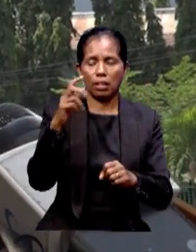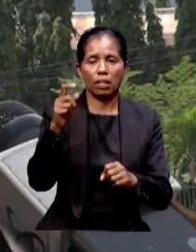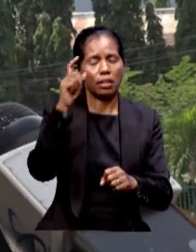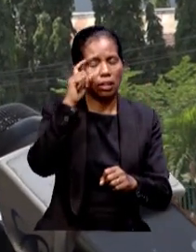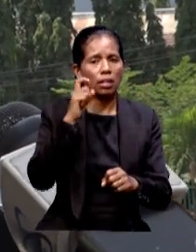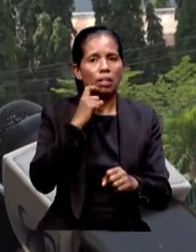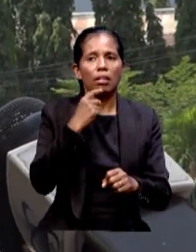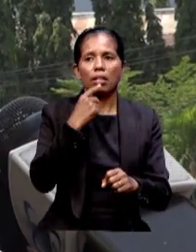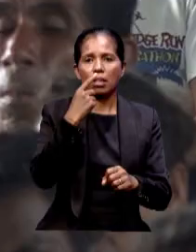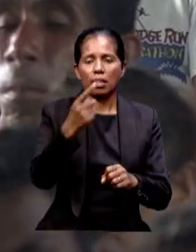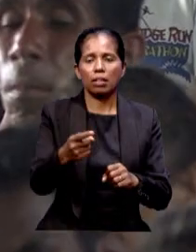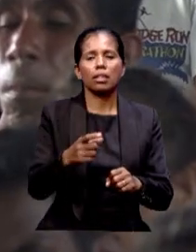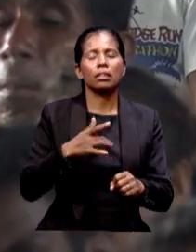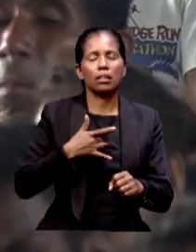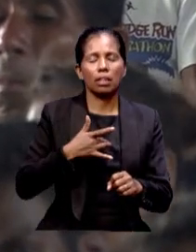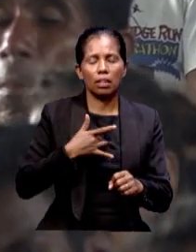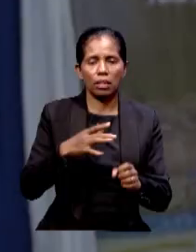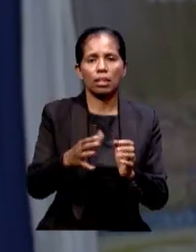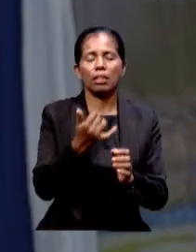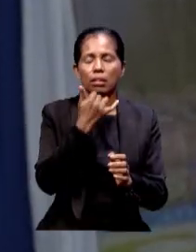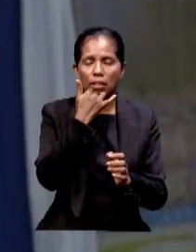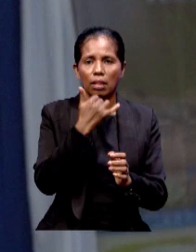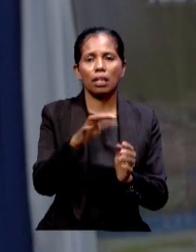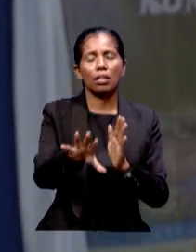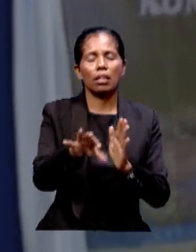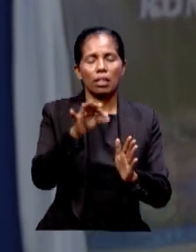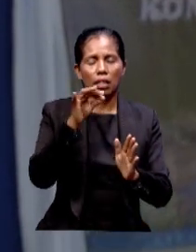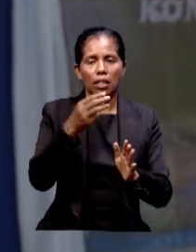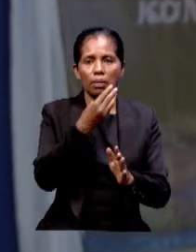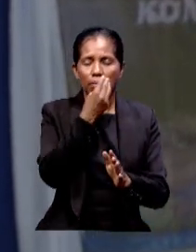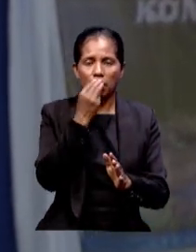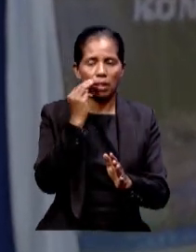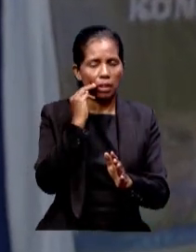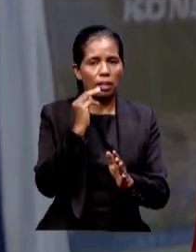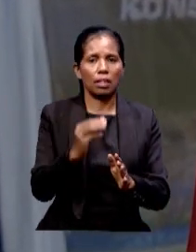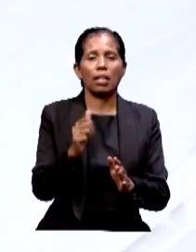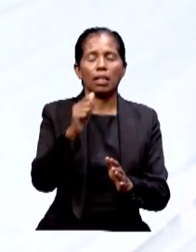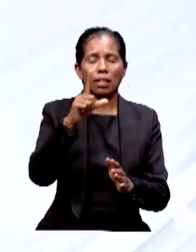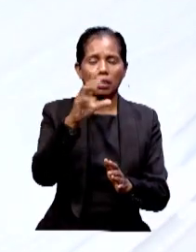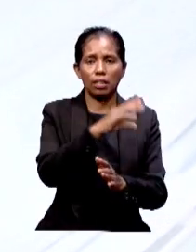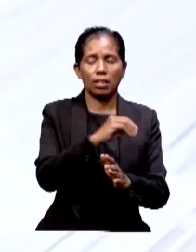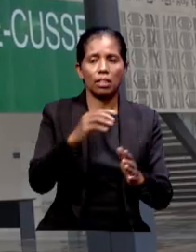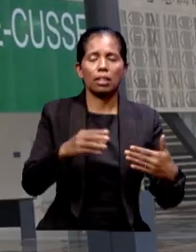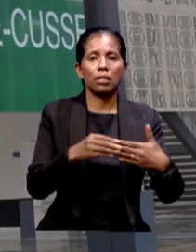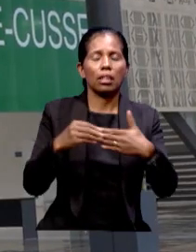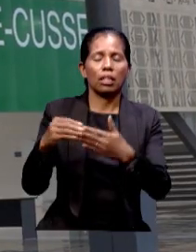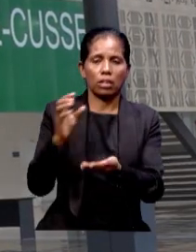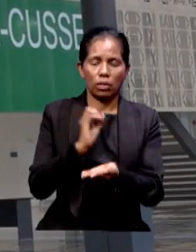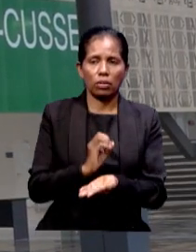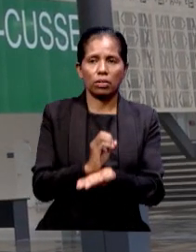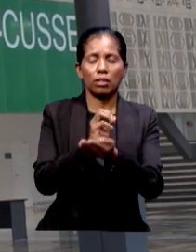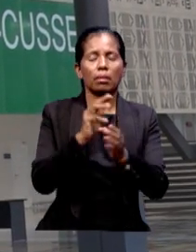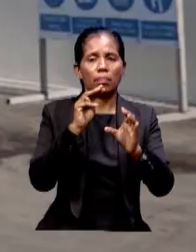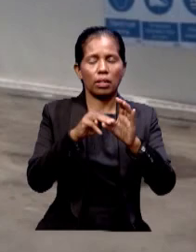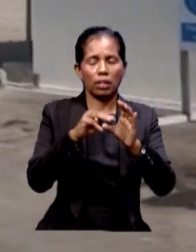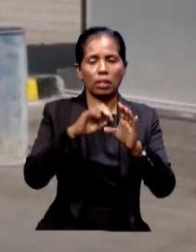na Behateten Sente Sala Hili ex-presidente autoridade Raioa Maria Alcatiri lidera zona especial social mercado